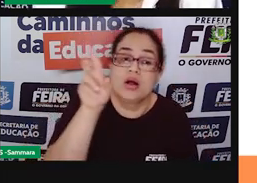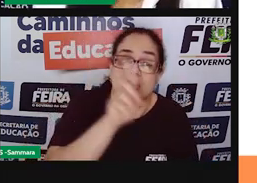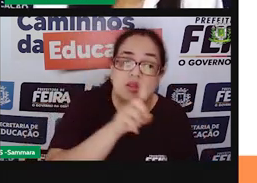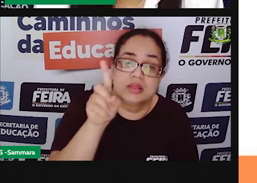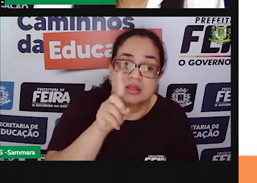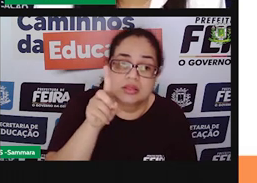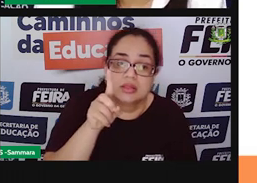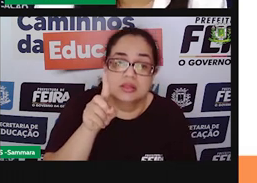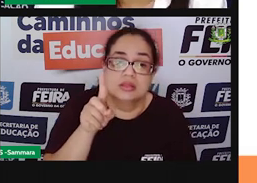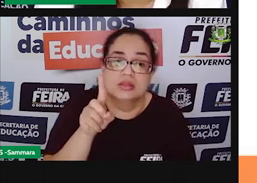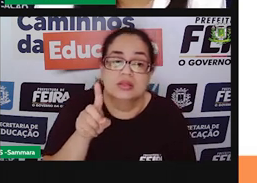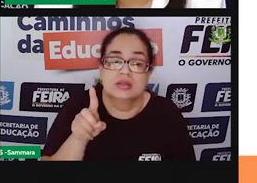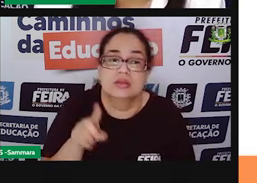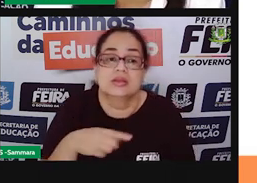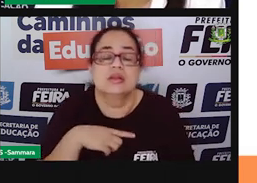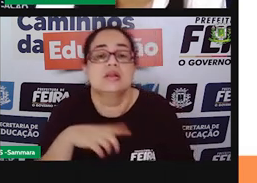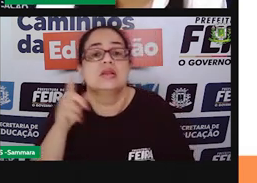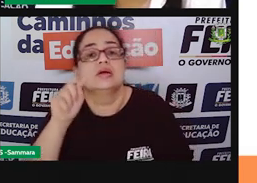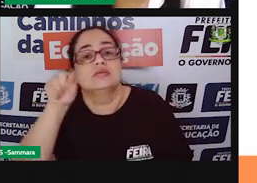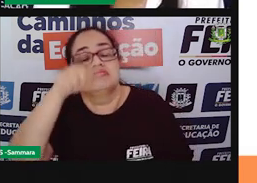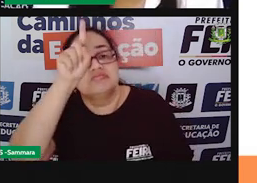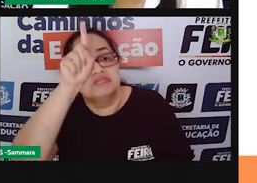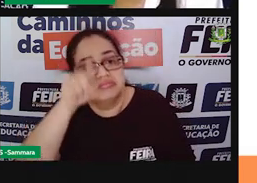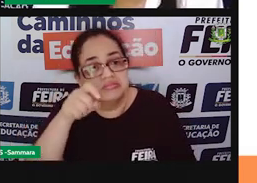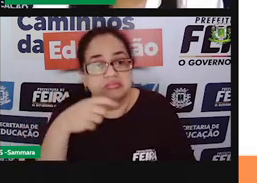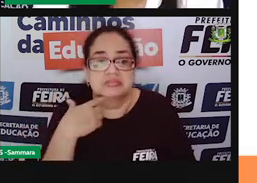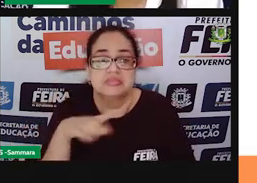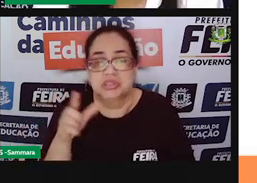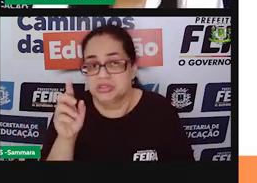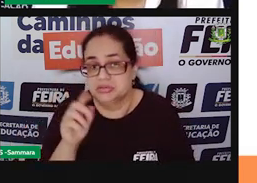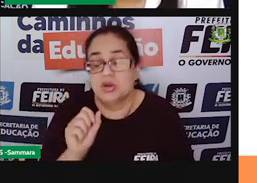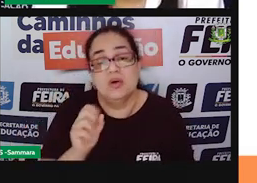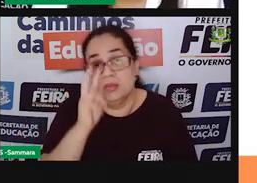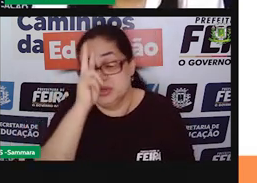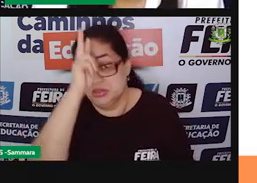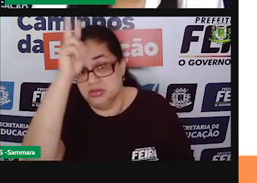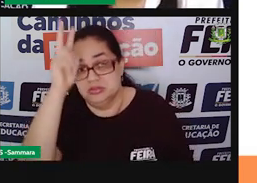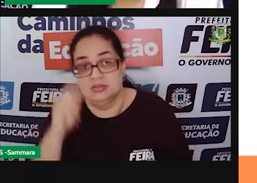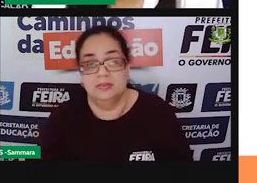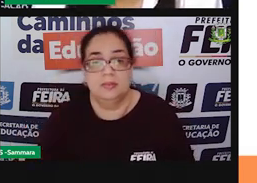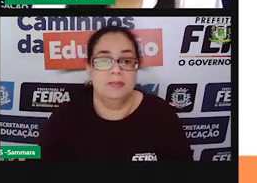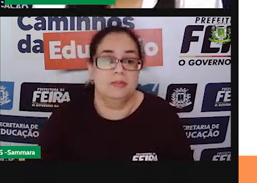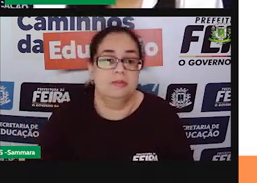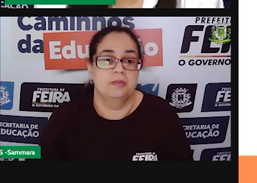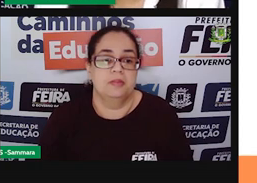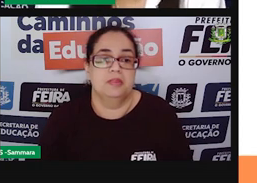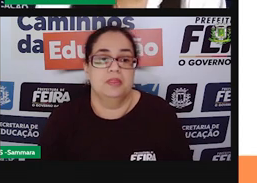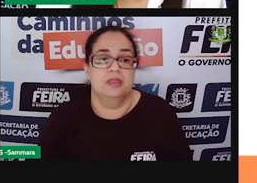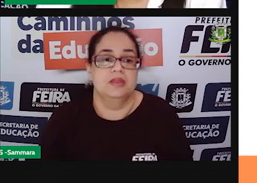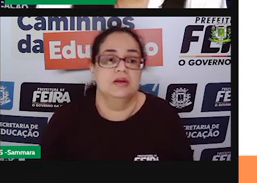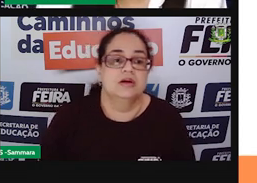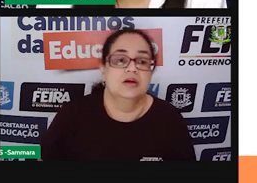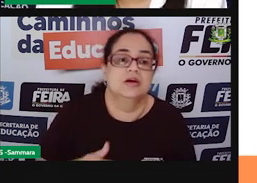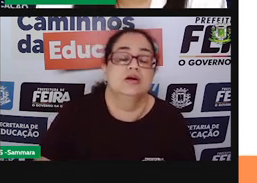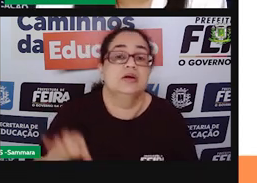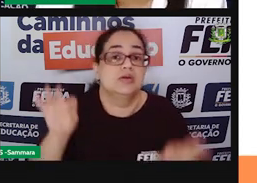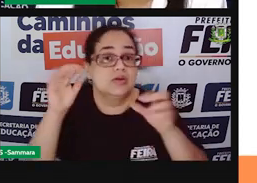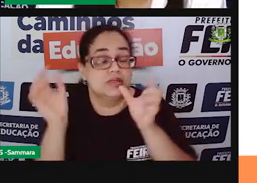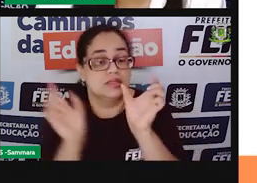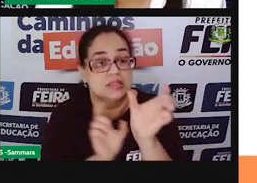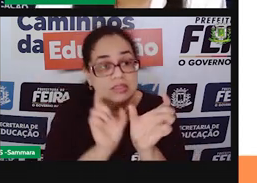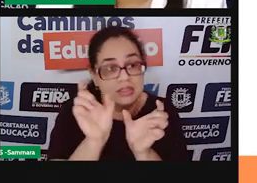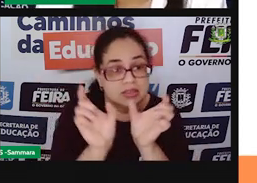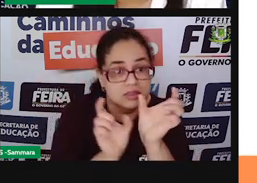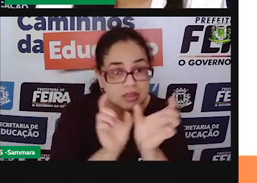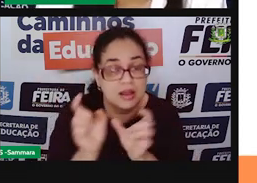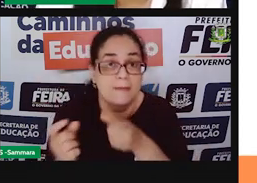E o fato de não receber acento não quer dizer que não são tônicas. Em relação a onde essa sílaba está